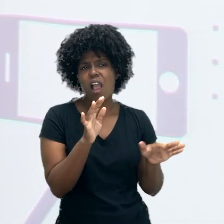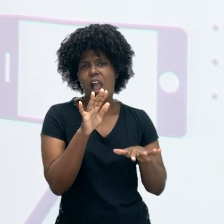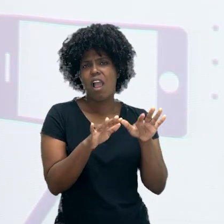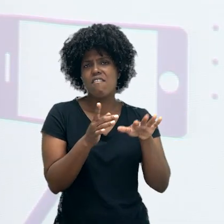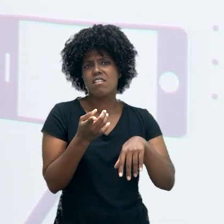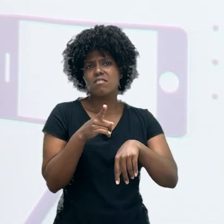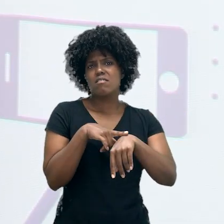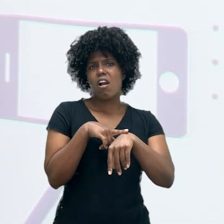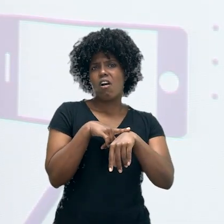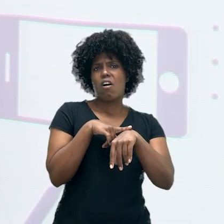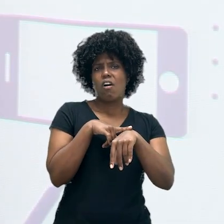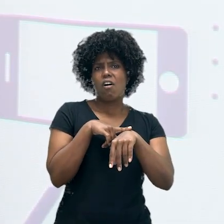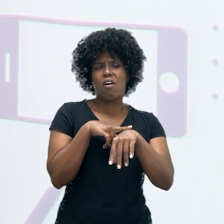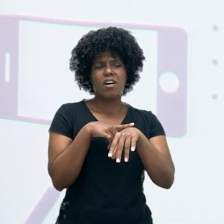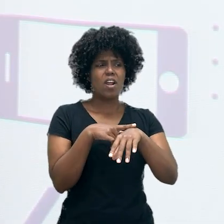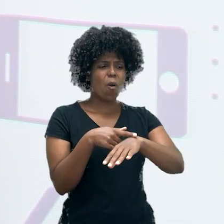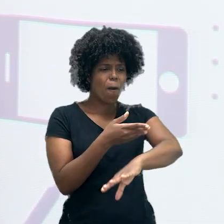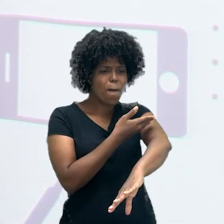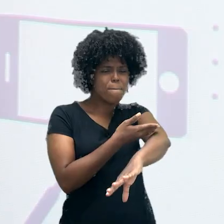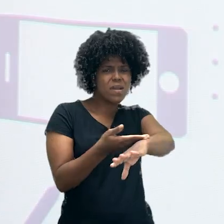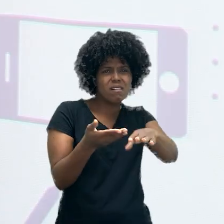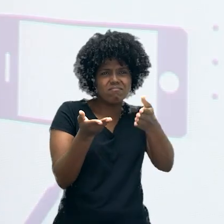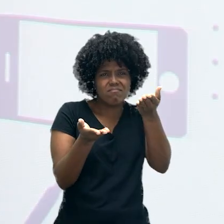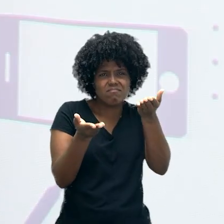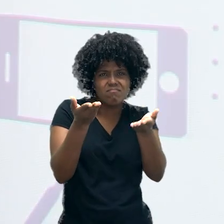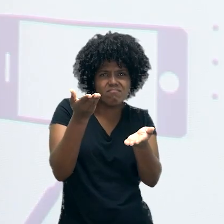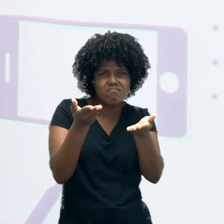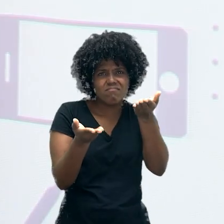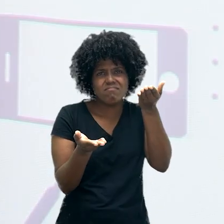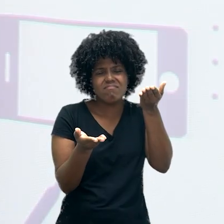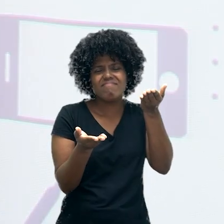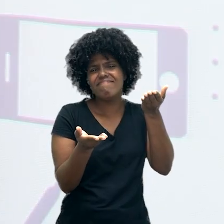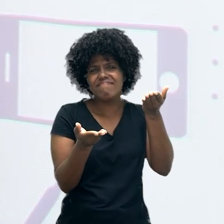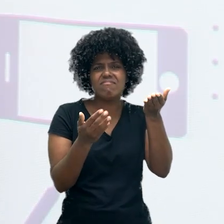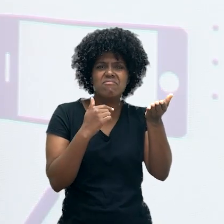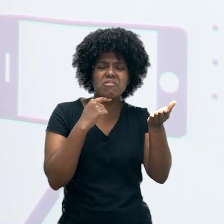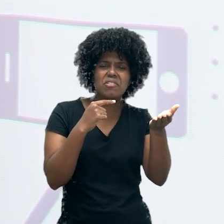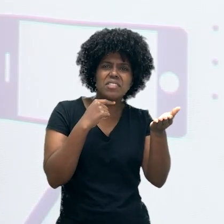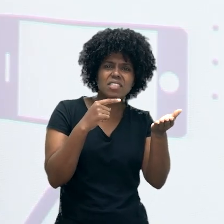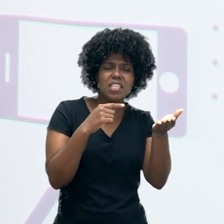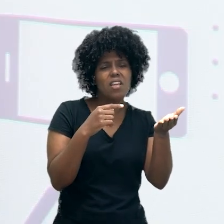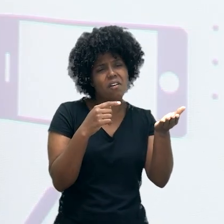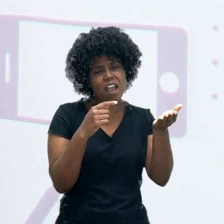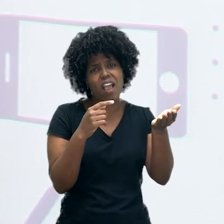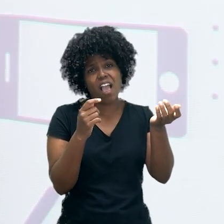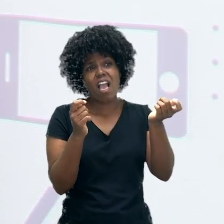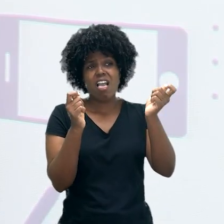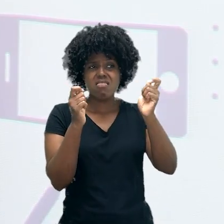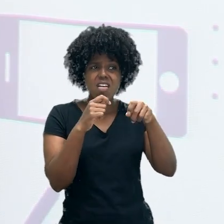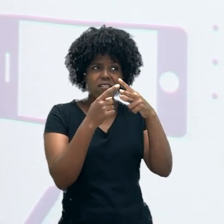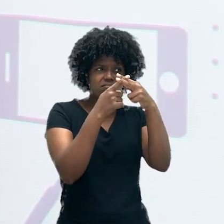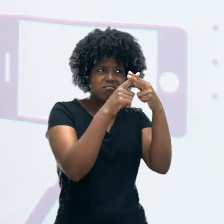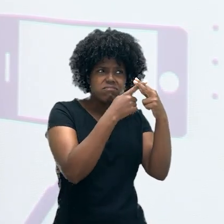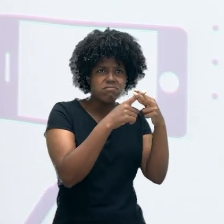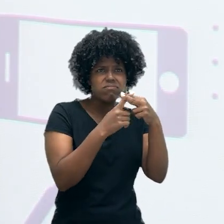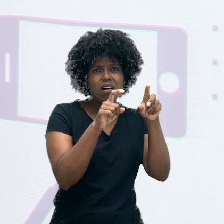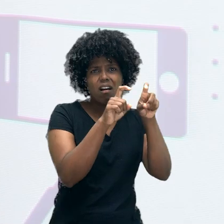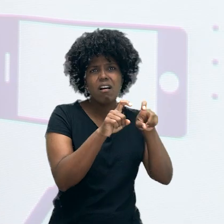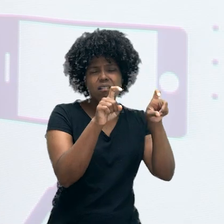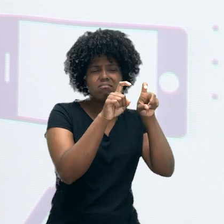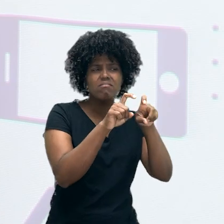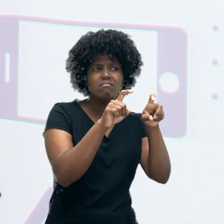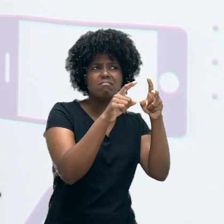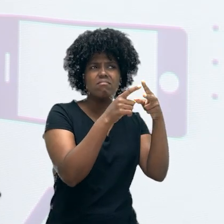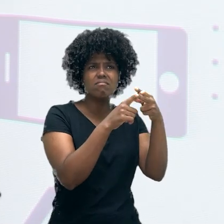exemplo. Às vezes na hora a gente não conseguiu fazer o balanço do branco bem feito, aí a gente pode fazer esse balanço de branco nessa